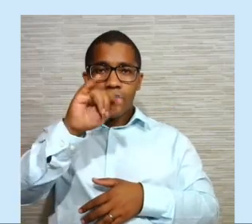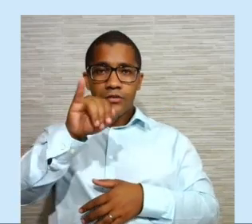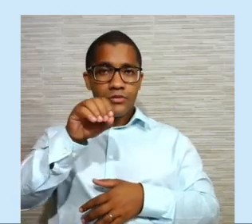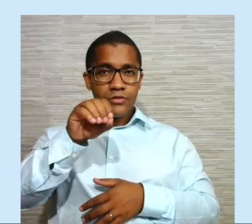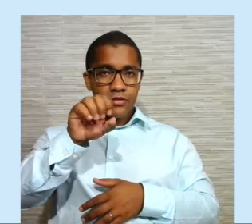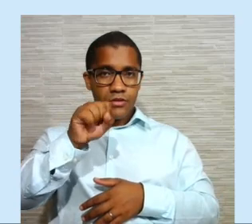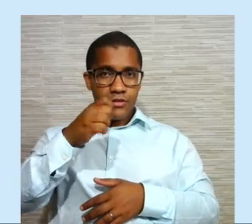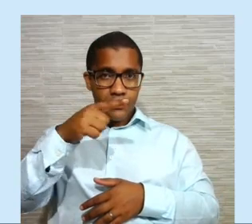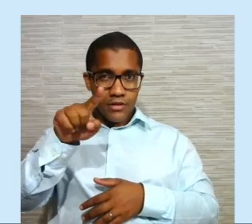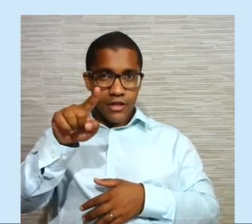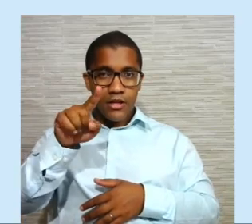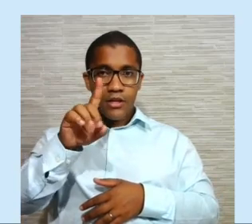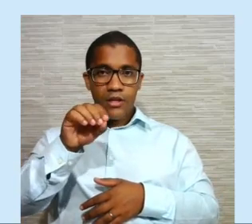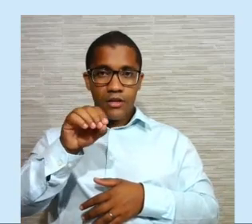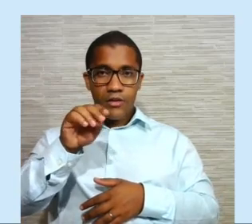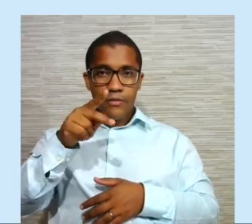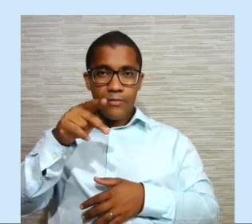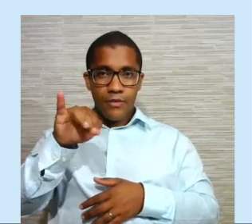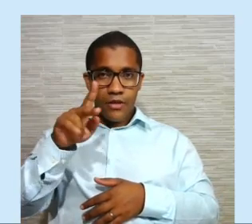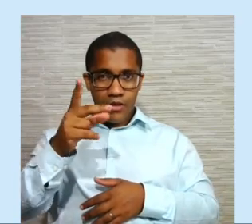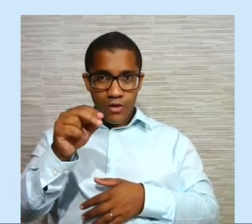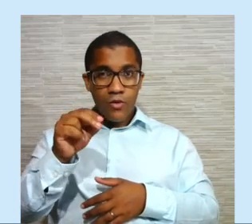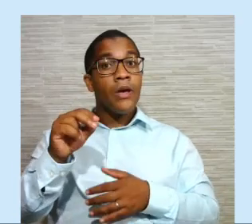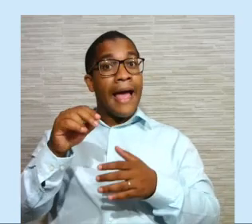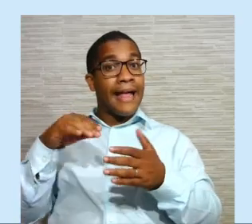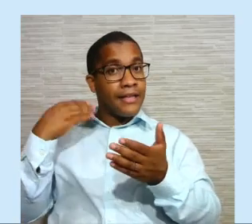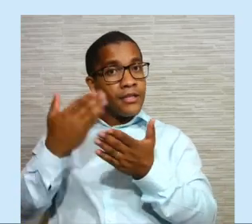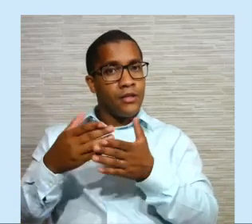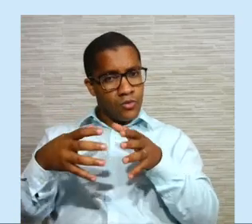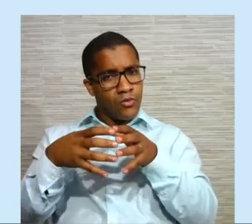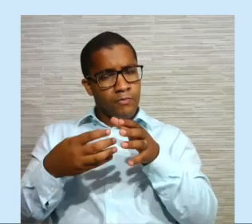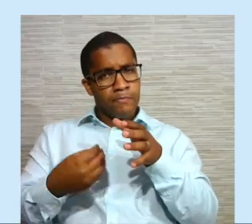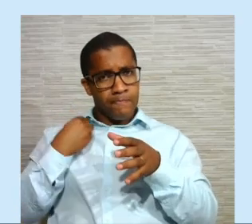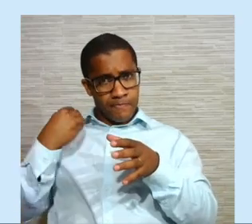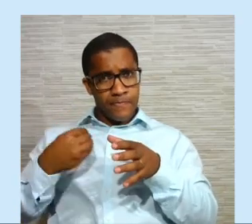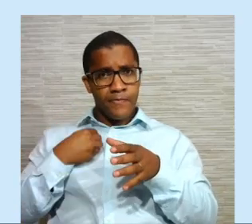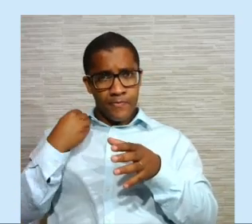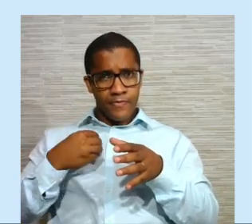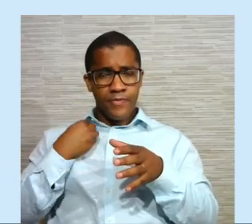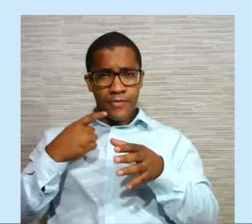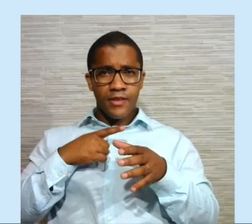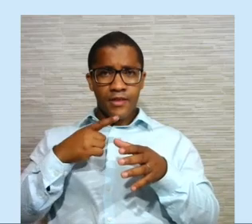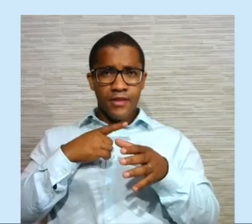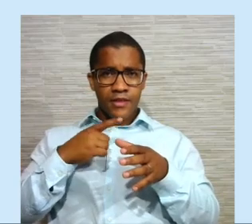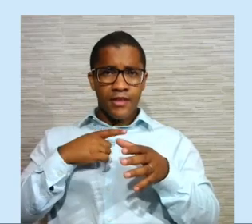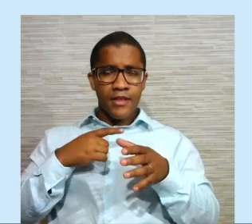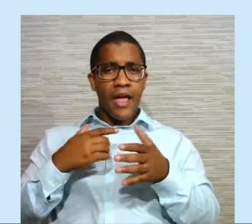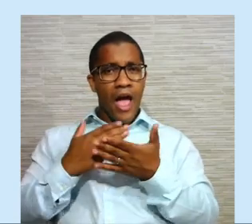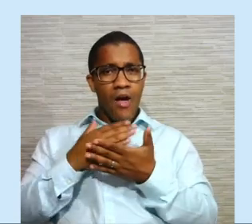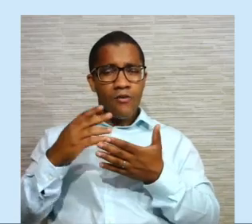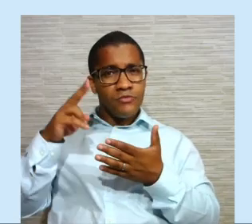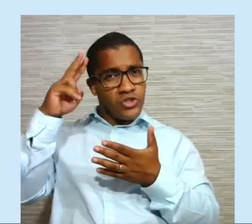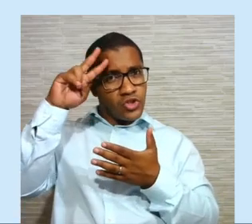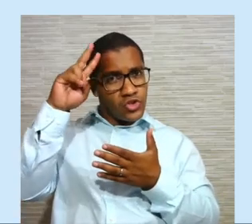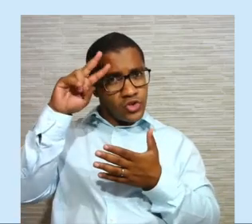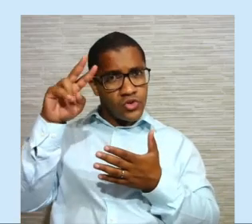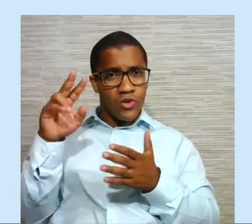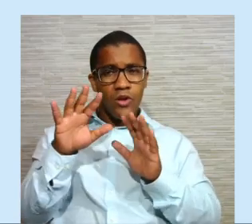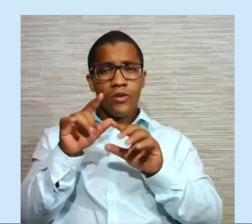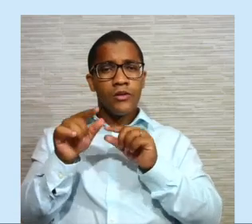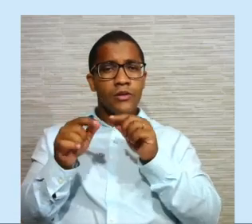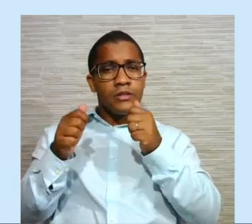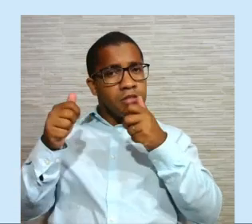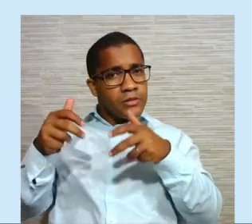né, ainda hoje estão na ativa. Né, uma banda, existe até uma lenda, não sei se é uma lenda,